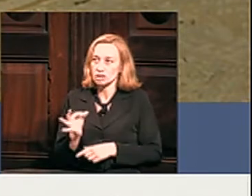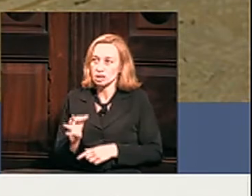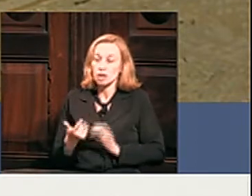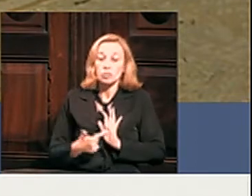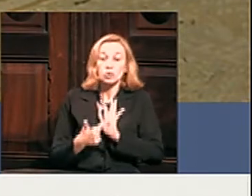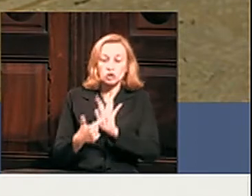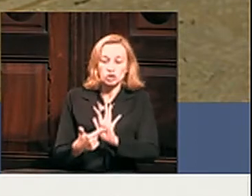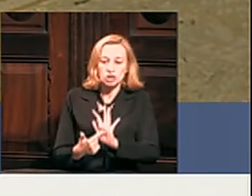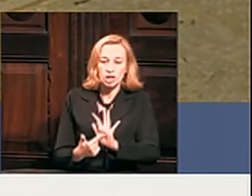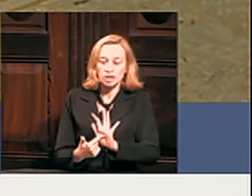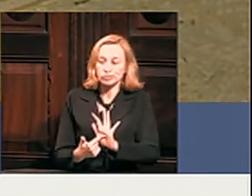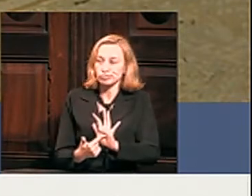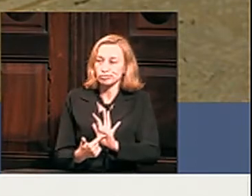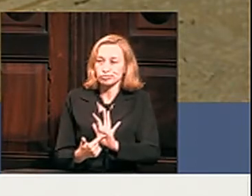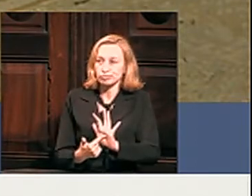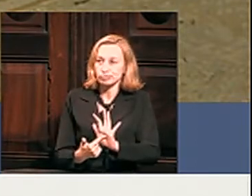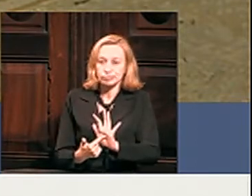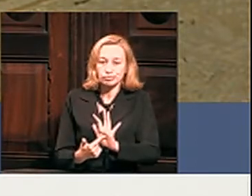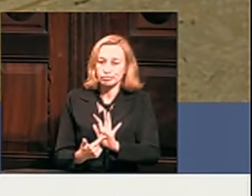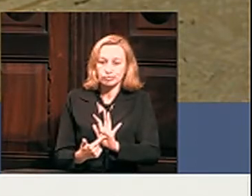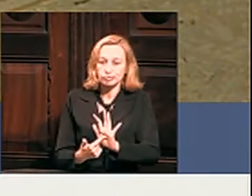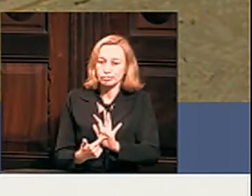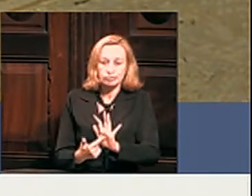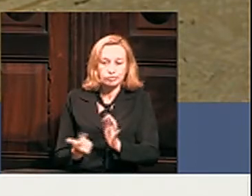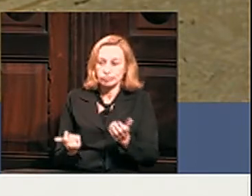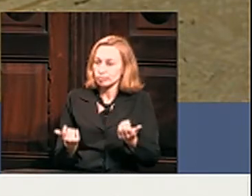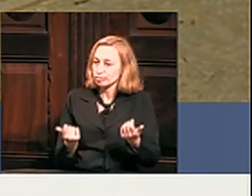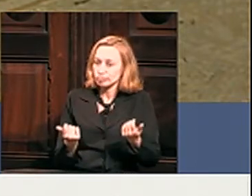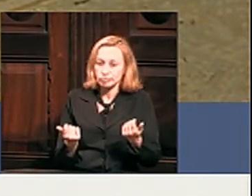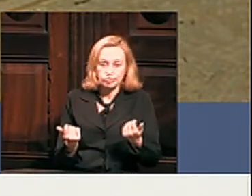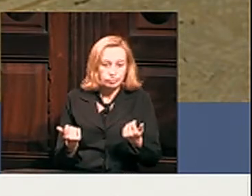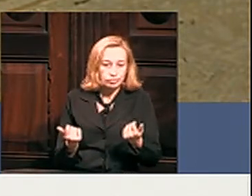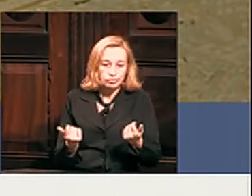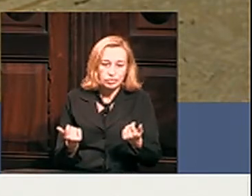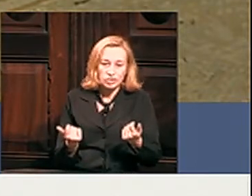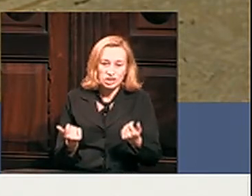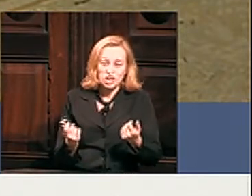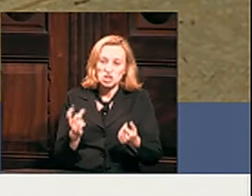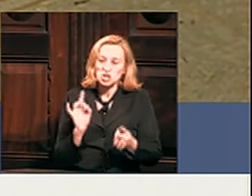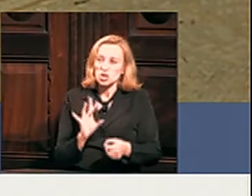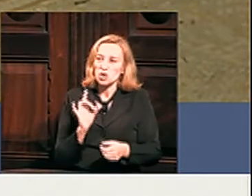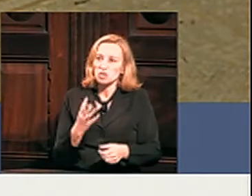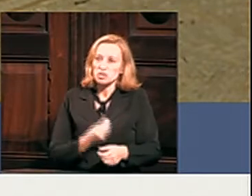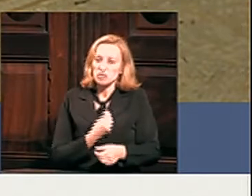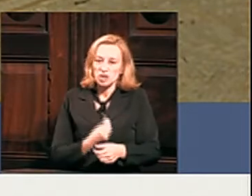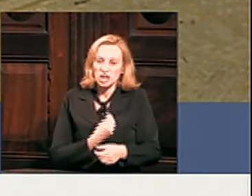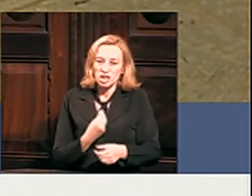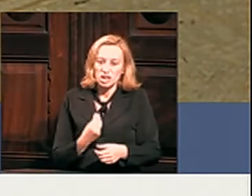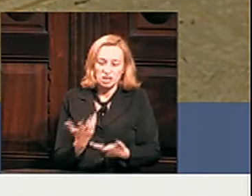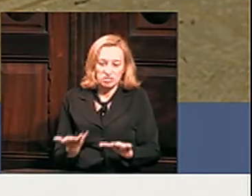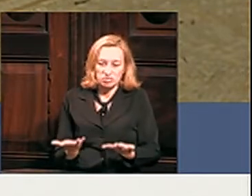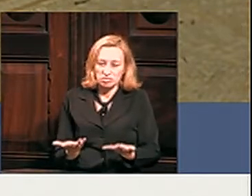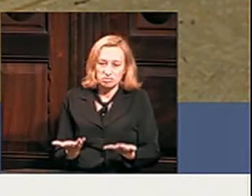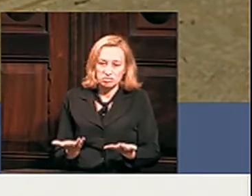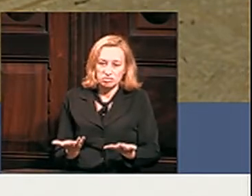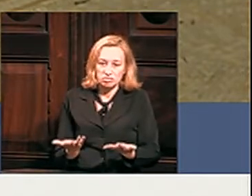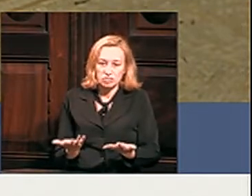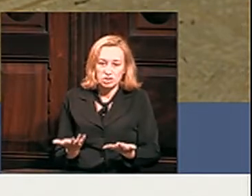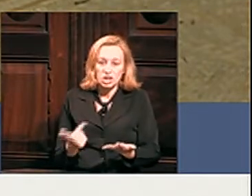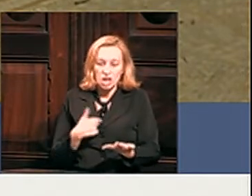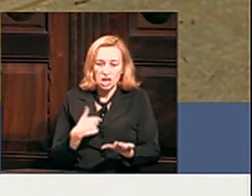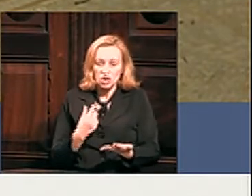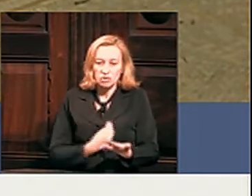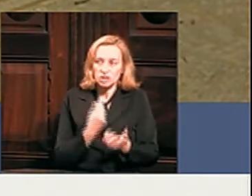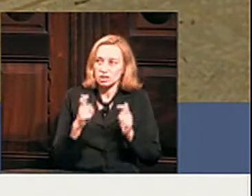mostrado incapaz de cortar na própria carne, de rever privilégios e de trabalhar com mais eficiência. Eu aqui,